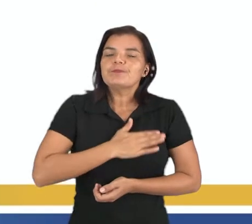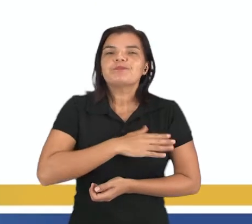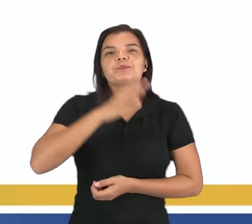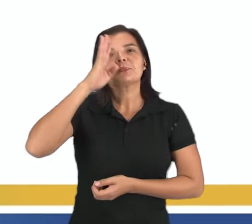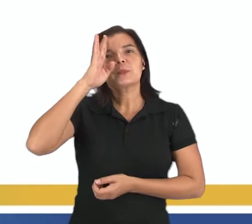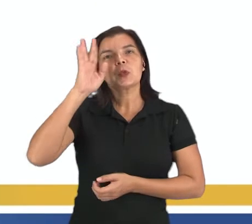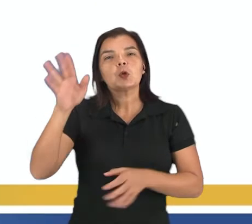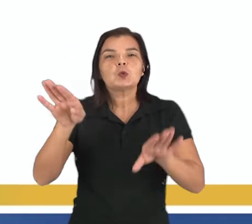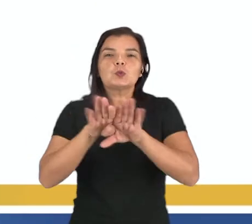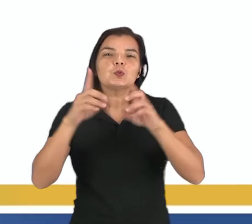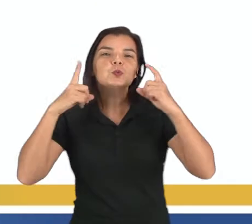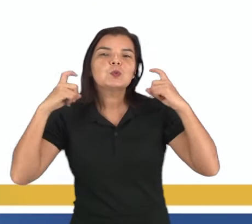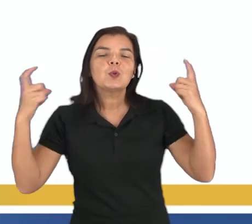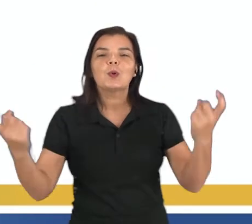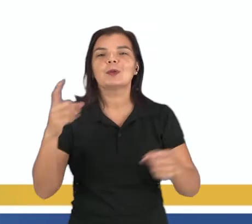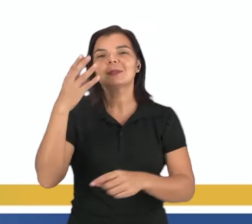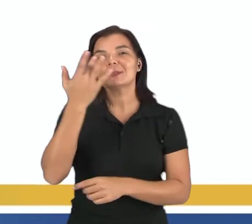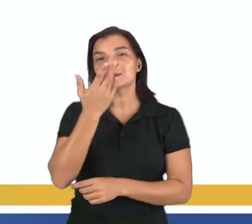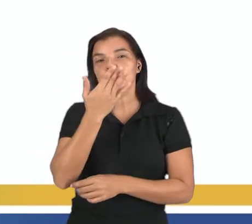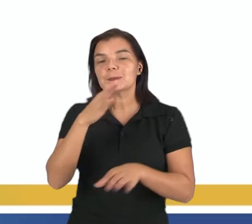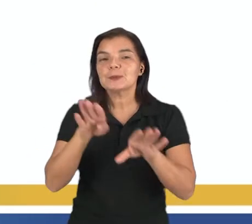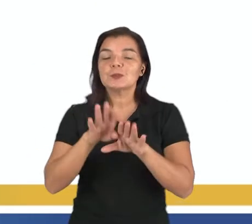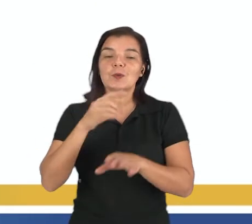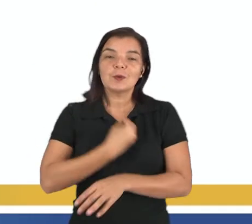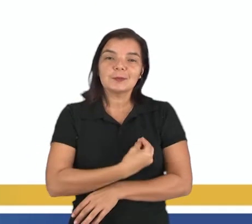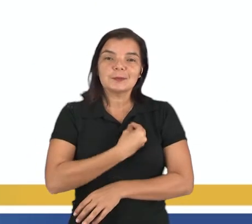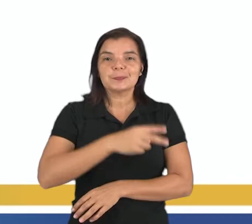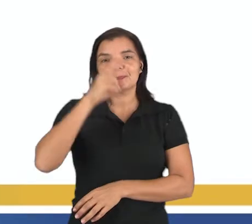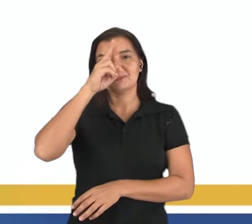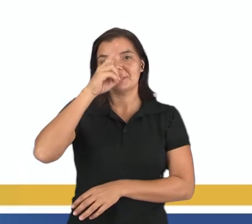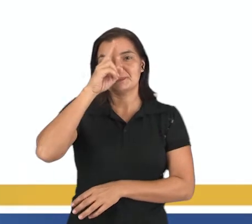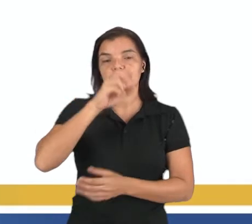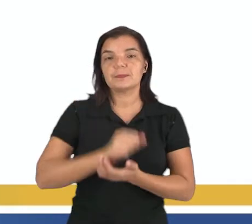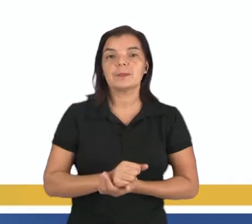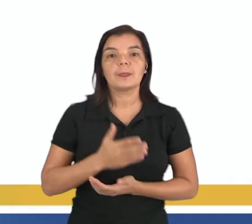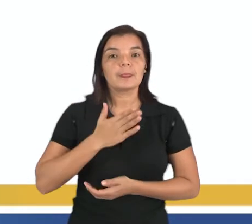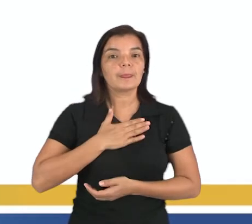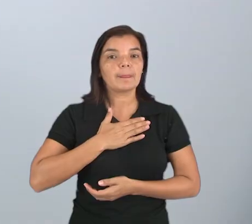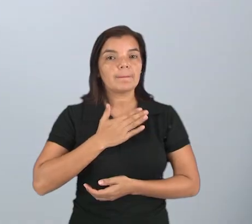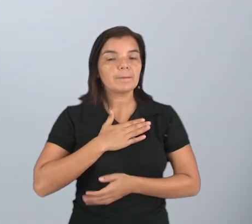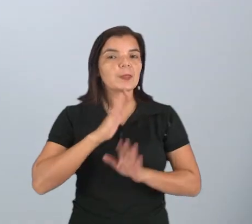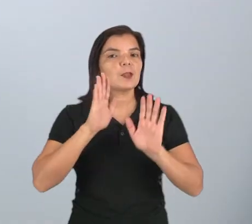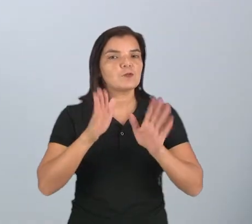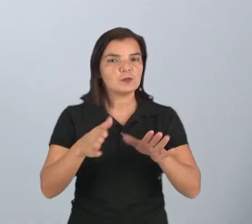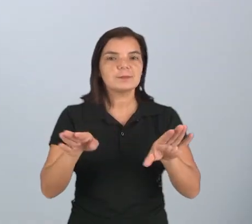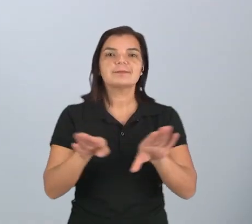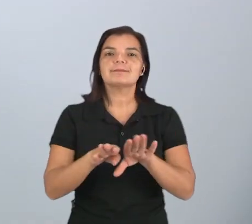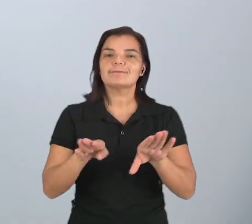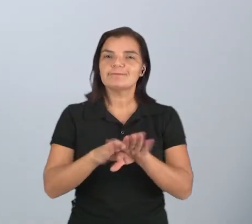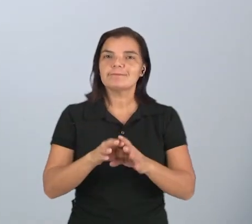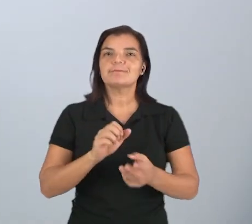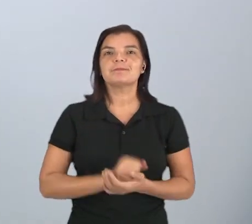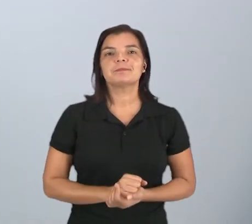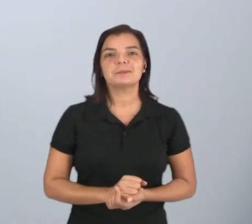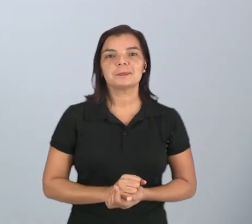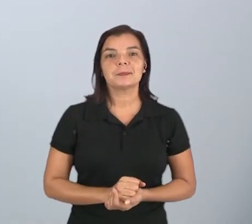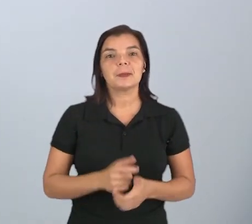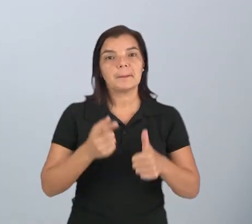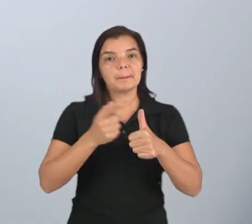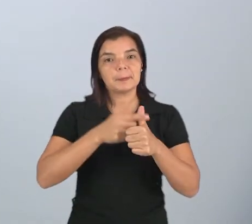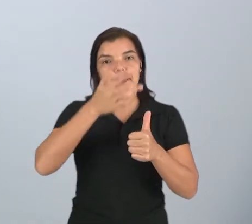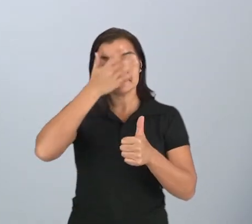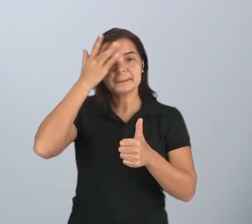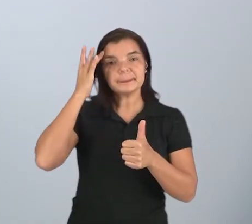de cores que há muito tempo só existe em minha memória. Aí já tem uma demarcação também de